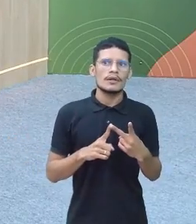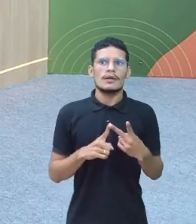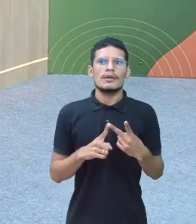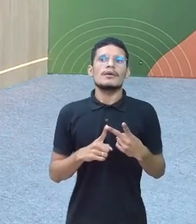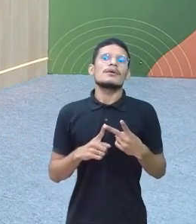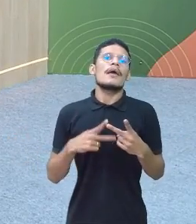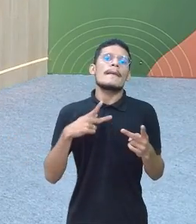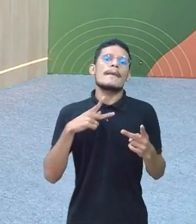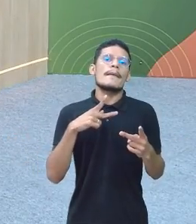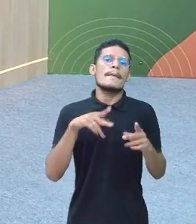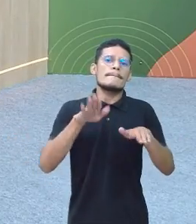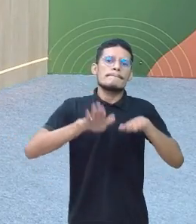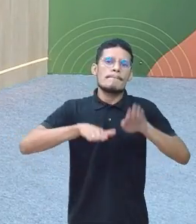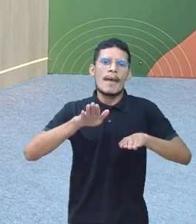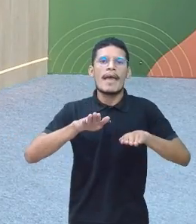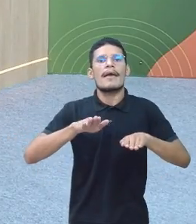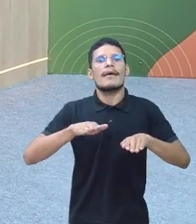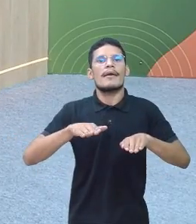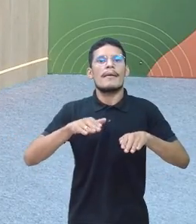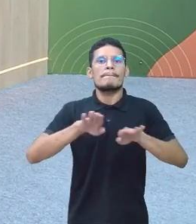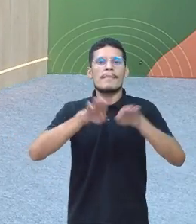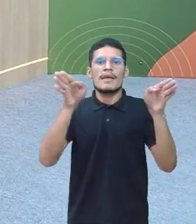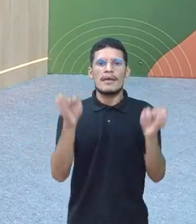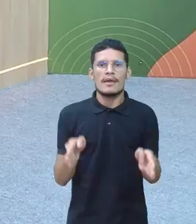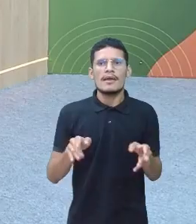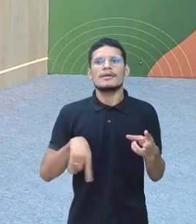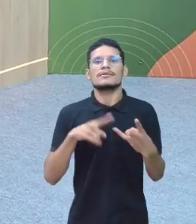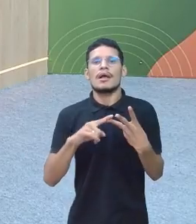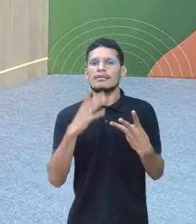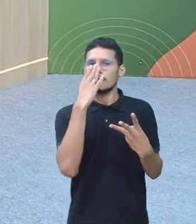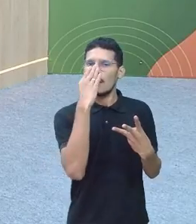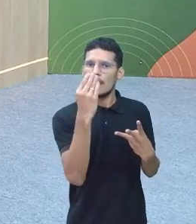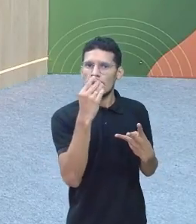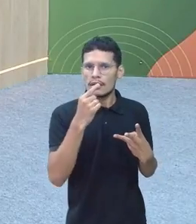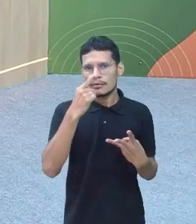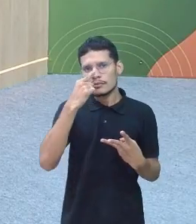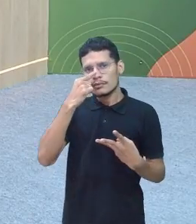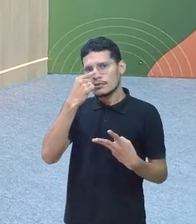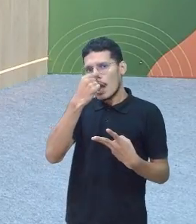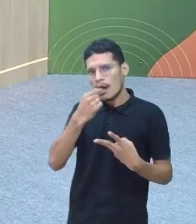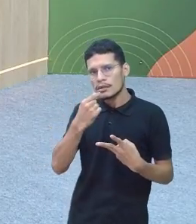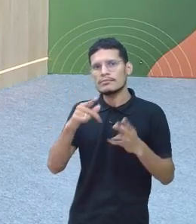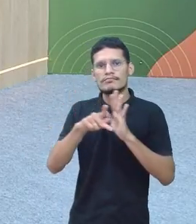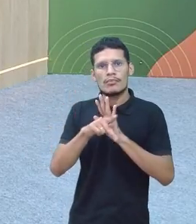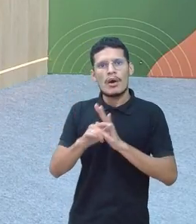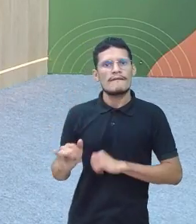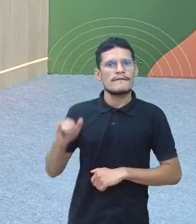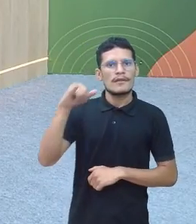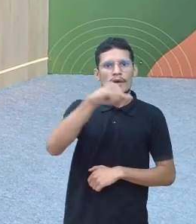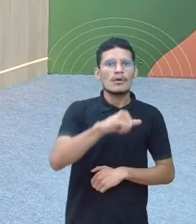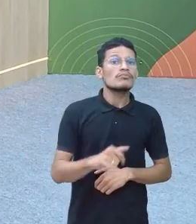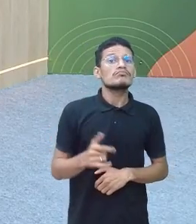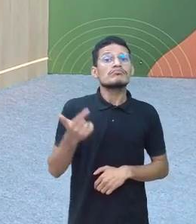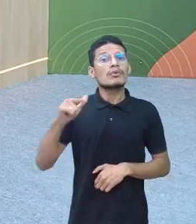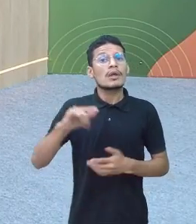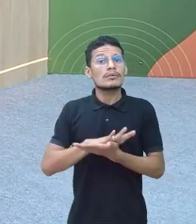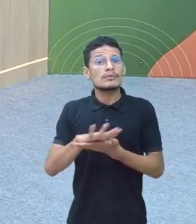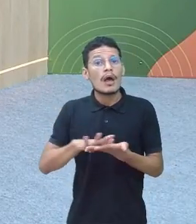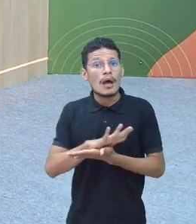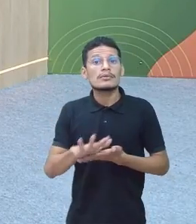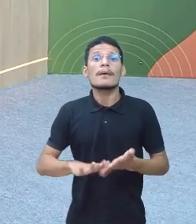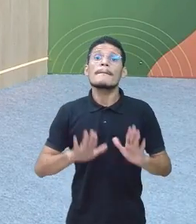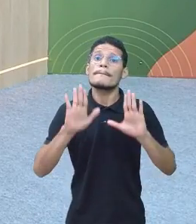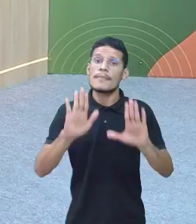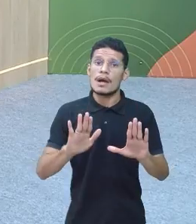cadeira, pé da mesa, nariz do avião. Então, todas essas coisas que não possuem, mas que a gente